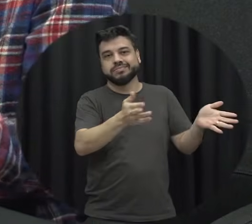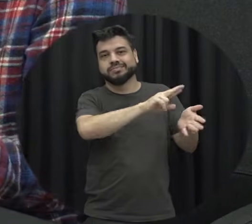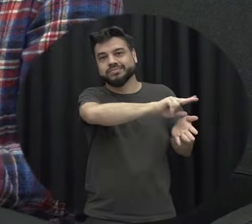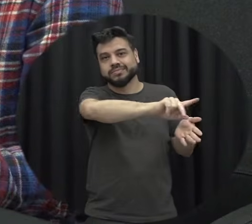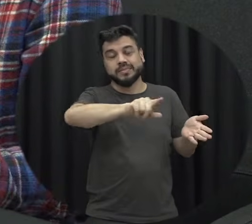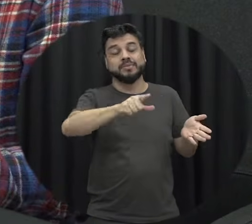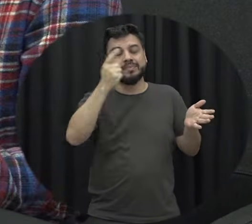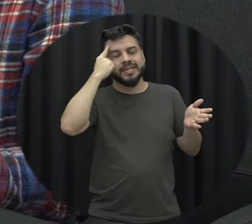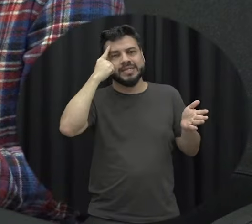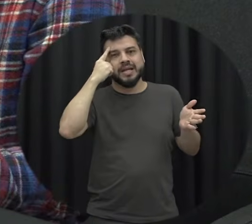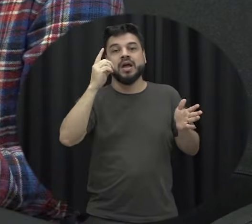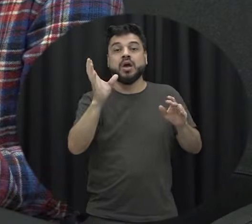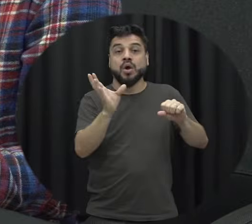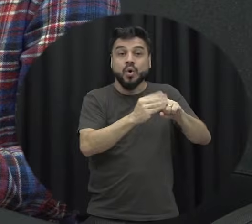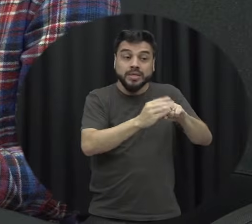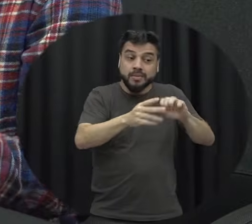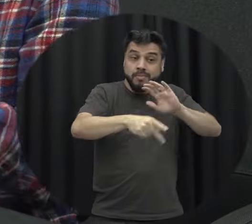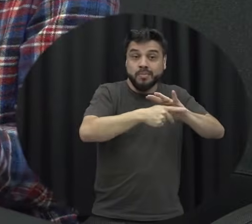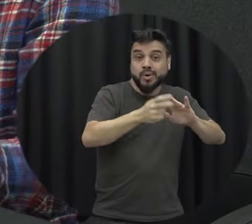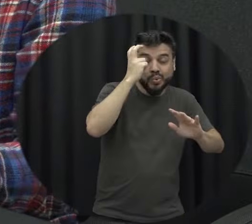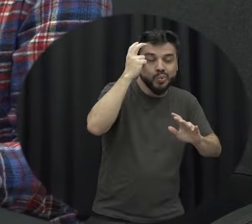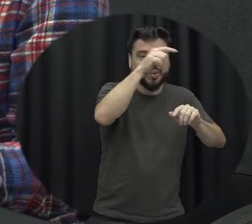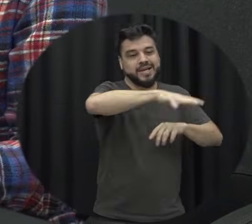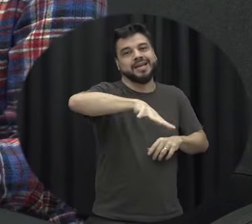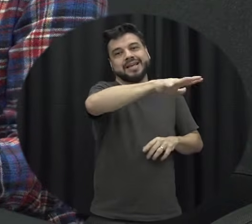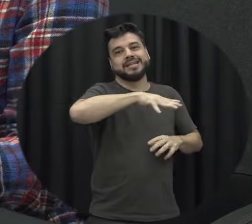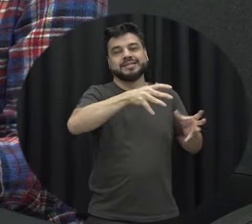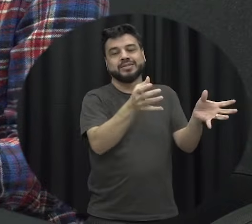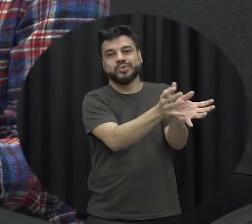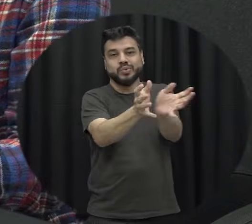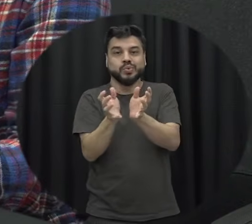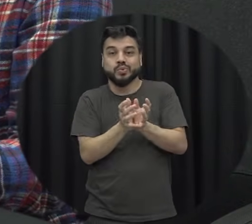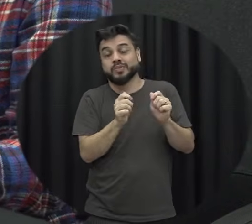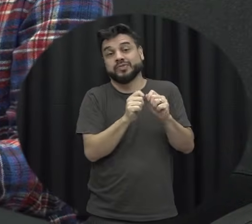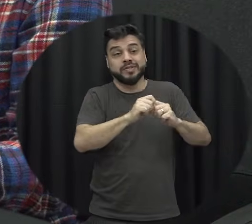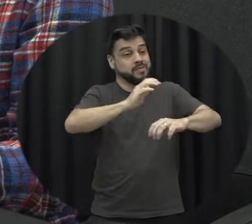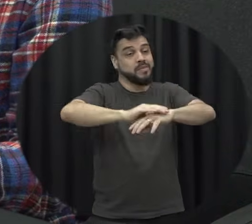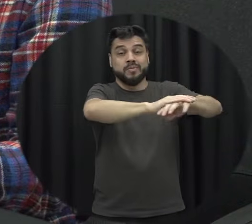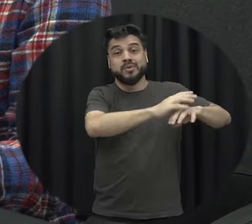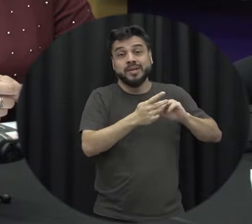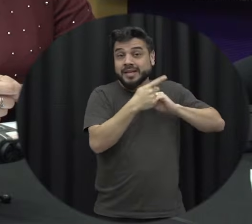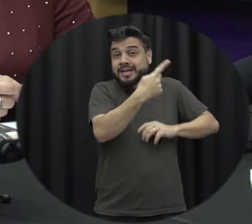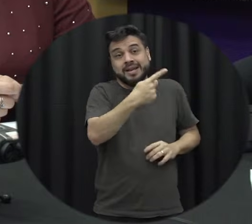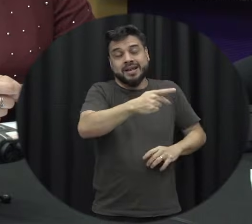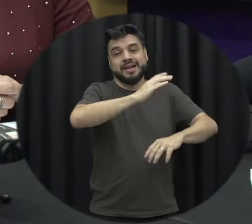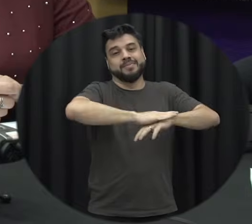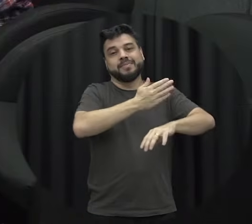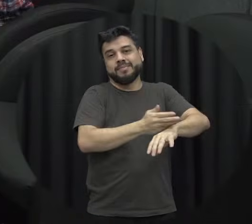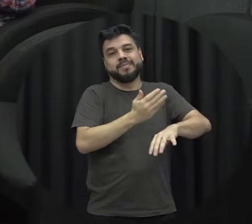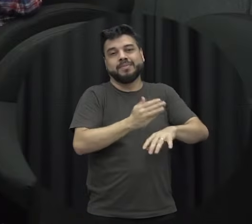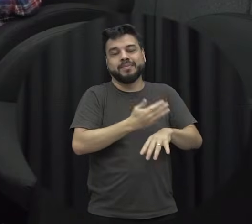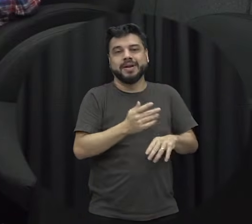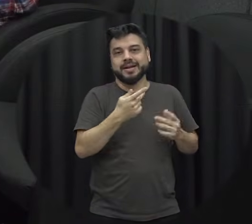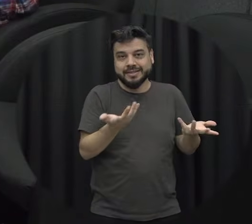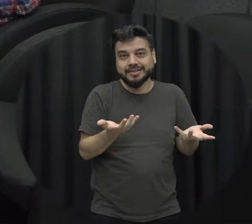o conhecimento cultural que se produz, né, em torno das práticas culturais deles mesmos, né? Acho que é um pouco em cima disso que